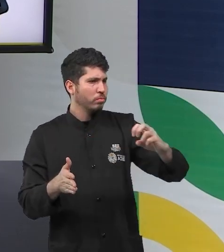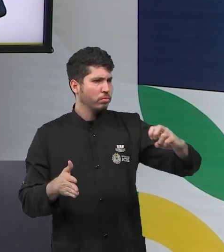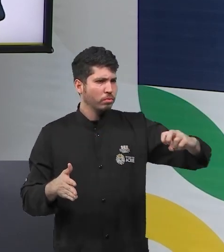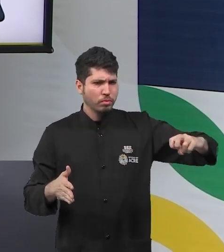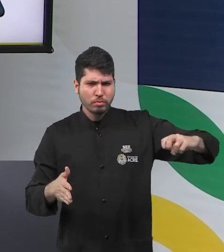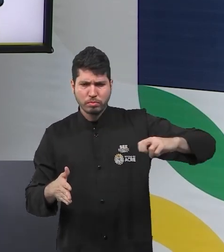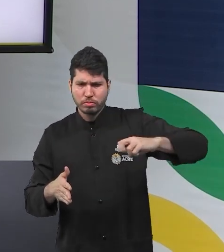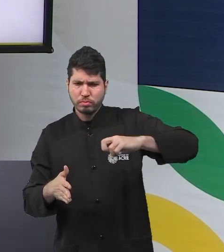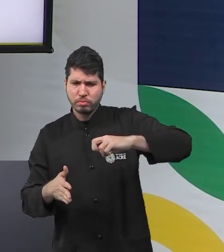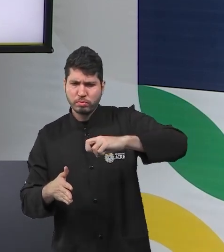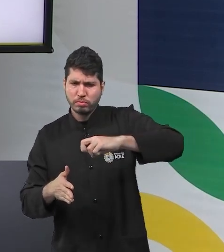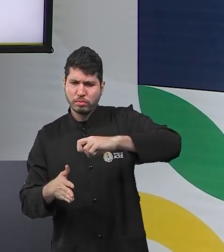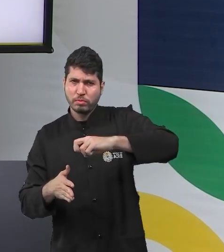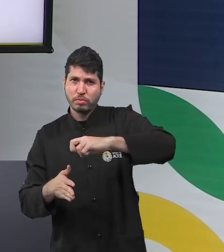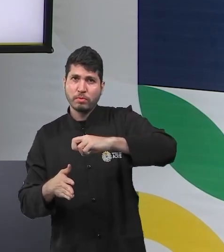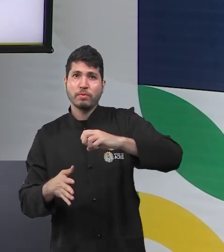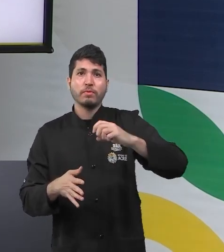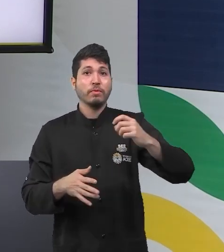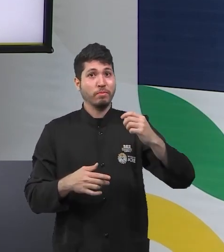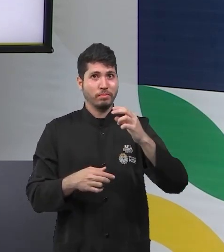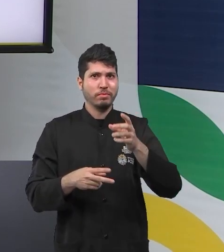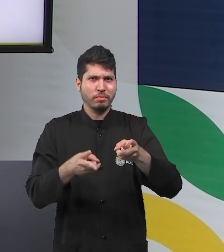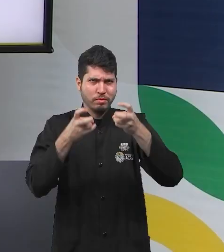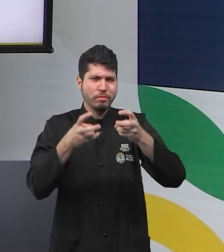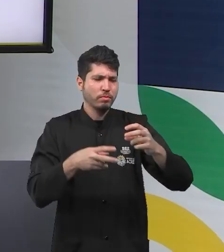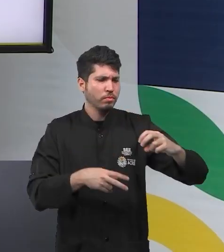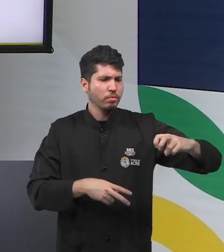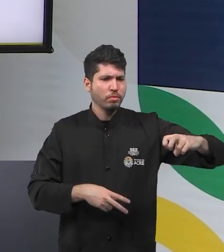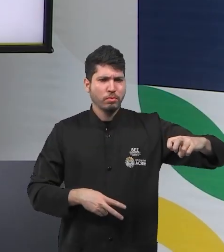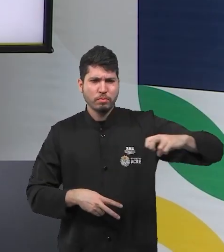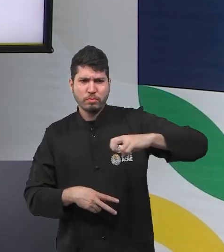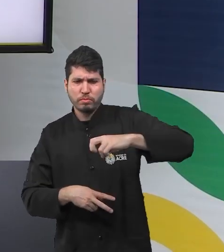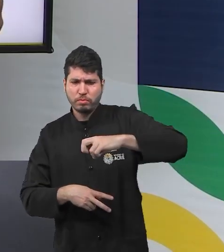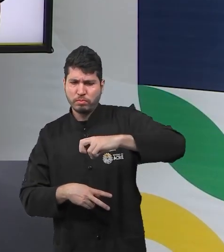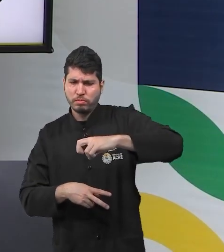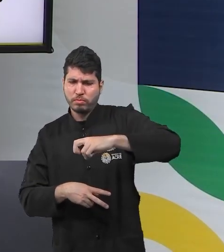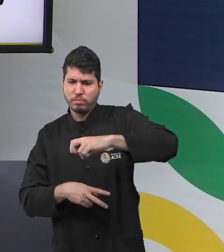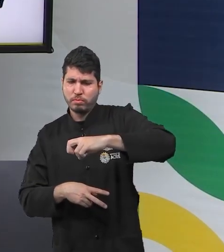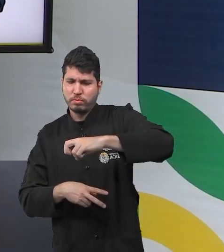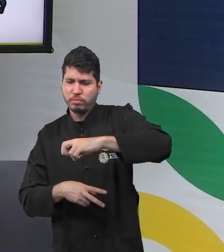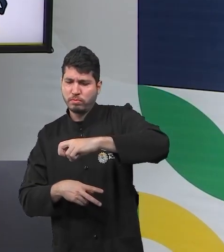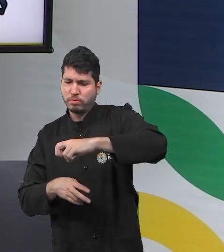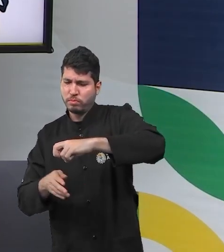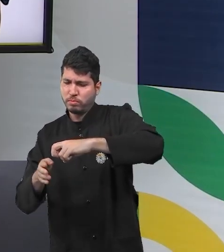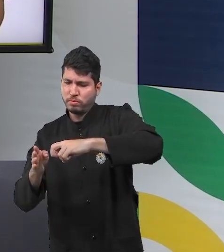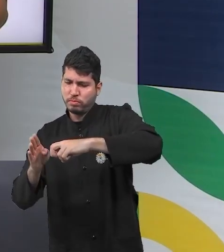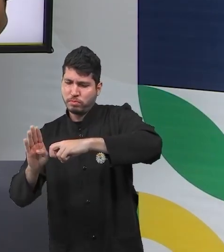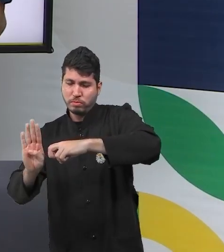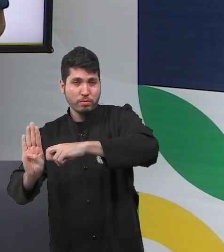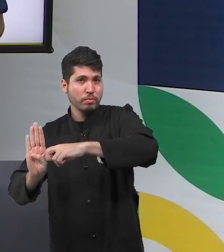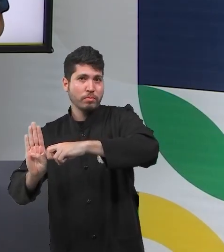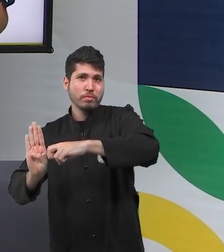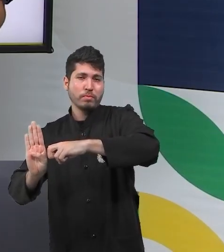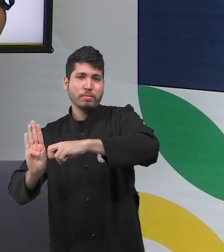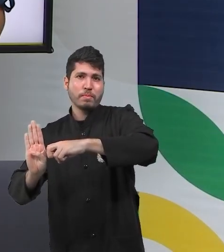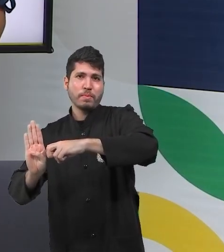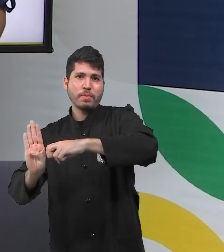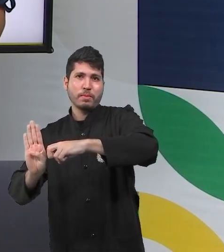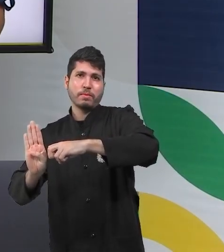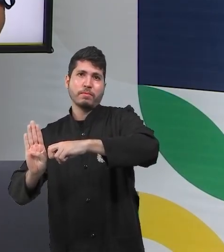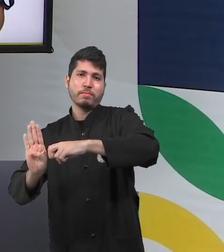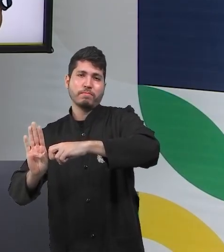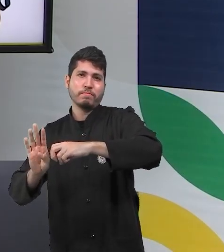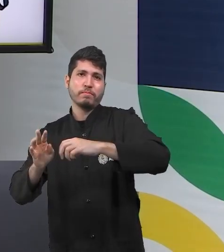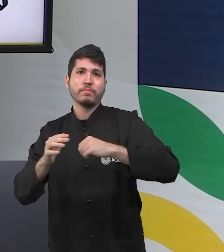que velocidade aumentou, tempo diminuiu. São grandezas inversas, velocidade e